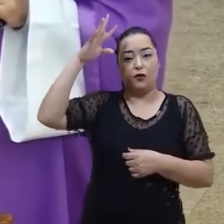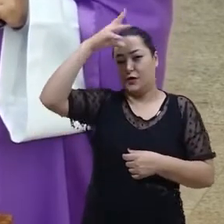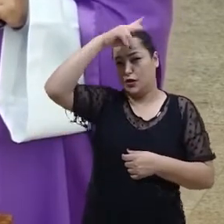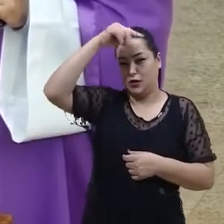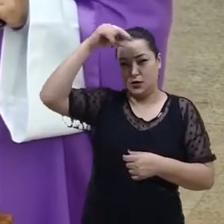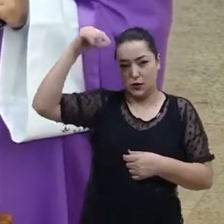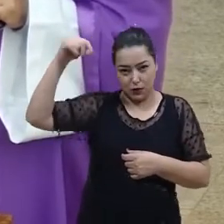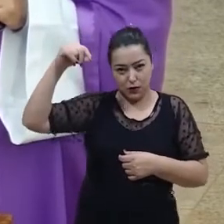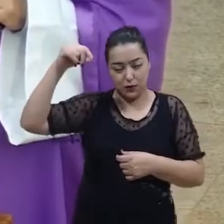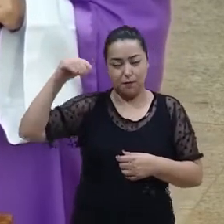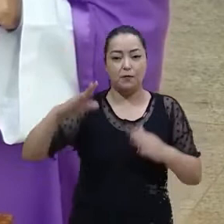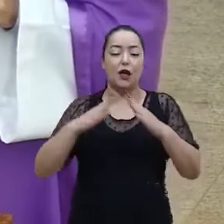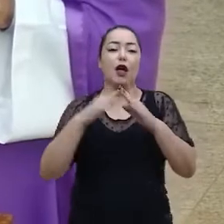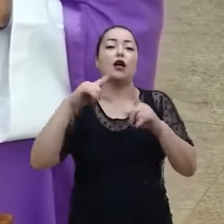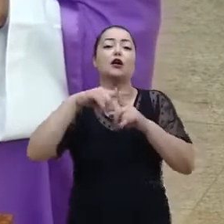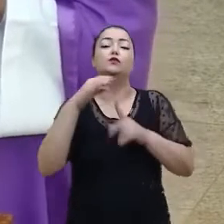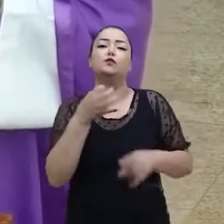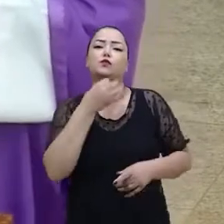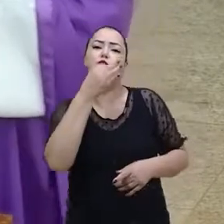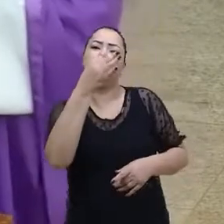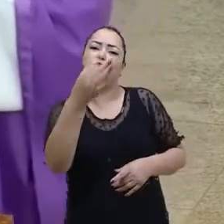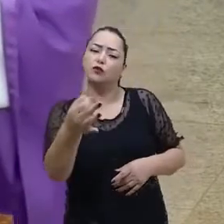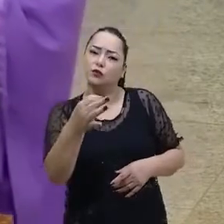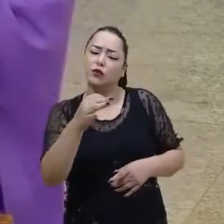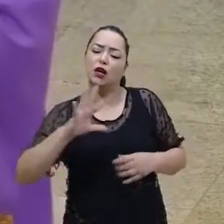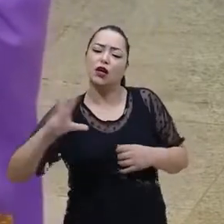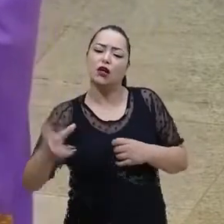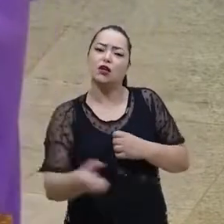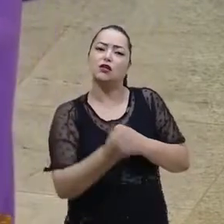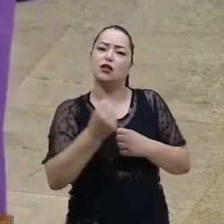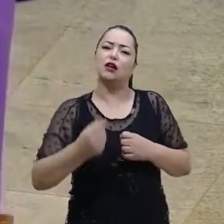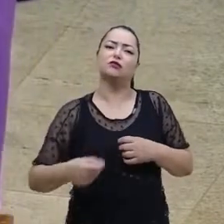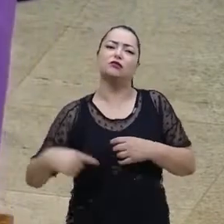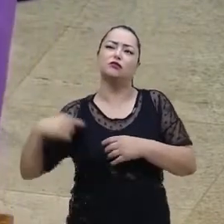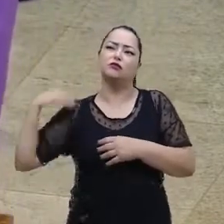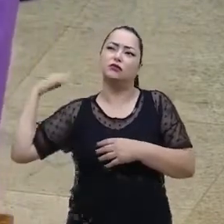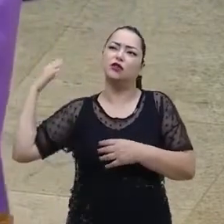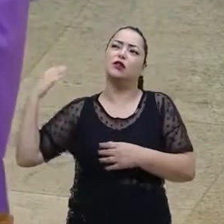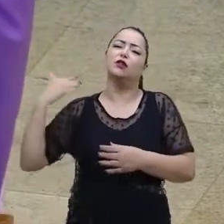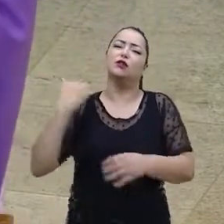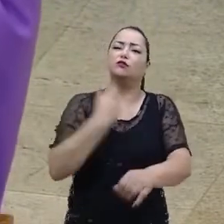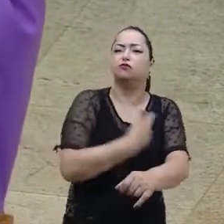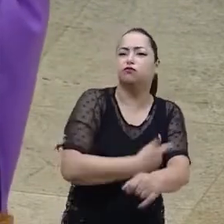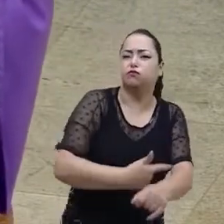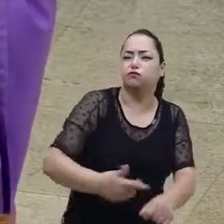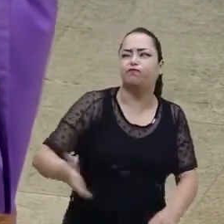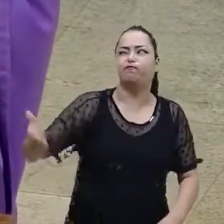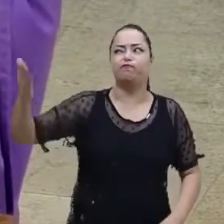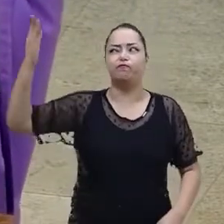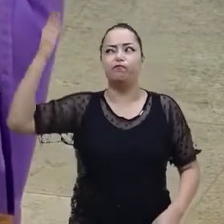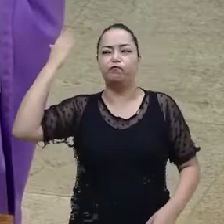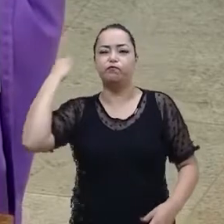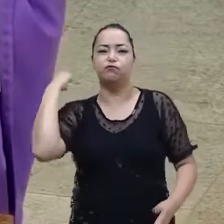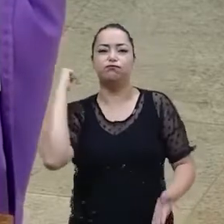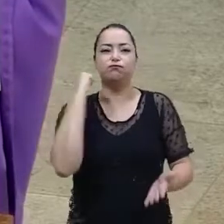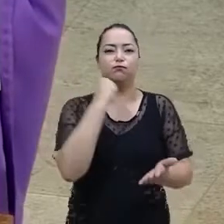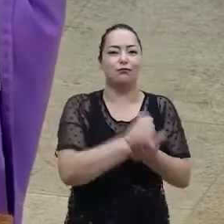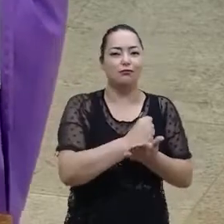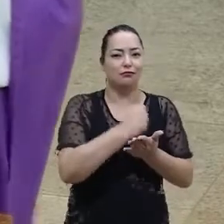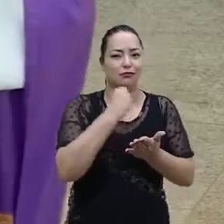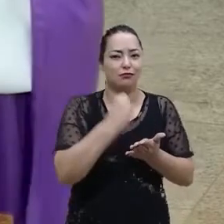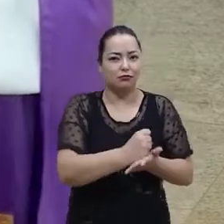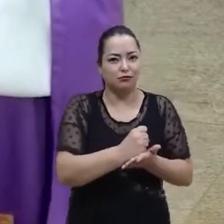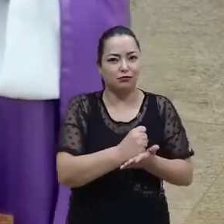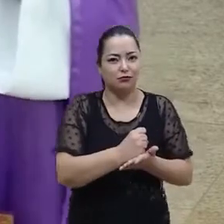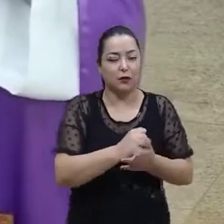igreja ao propor este dia resgata uma tradição adquire cima do Antigo Testamento se